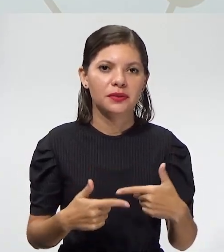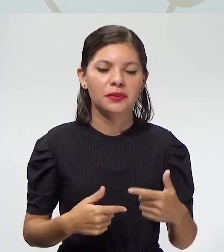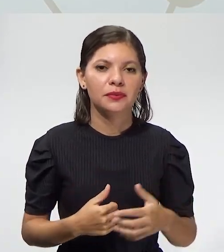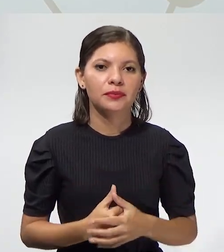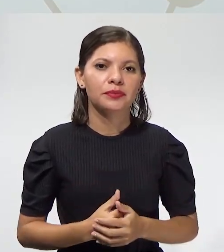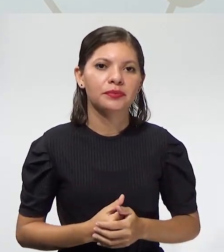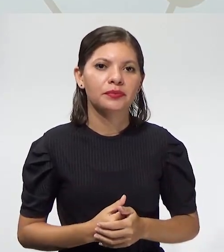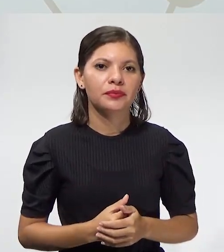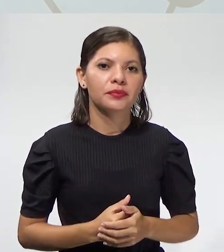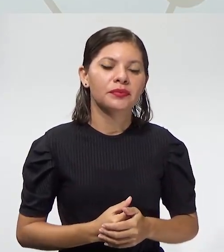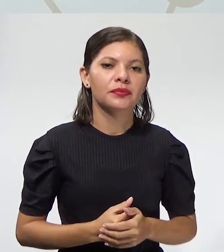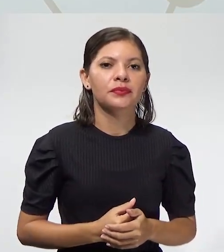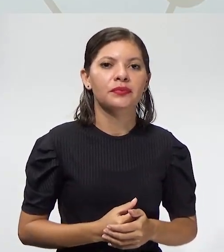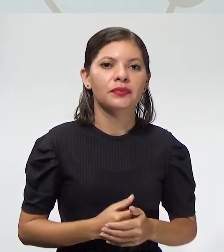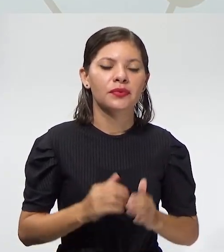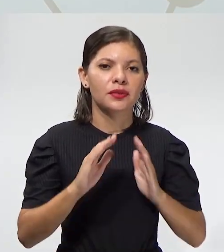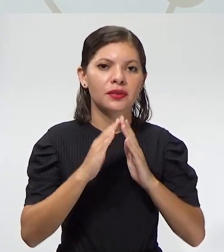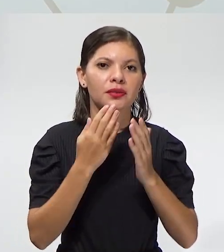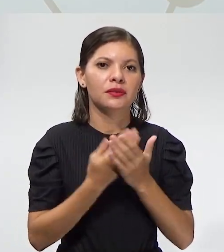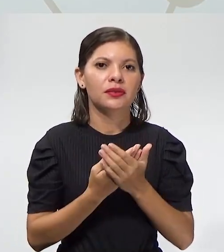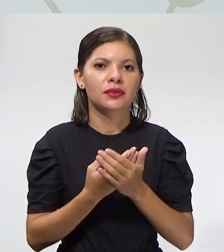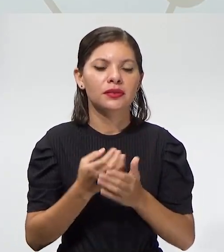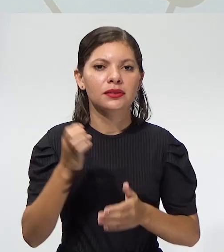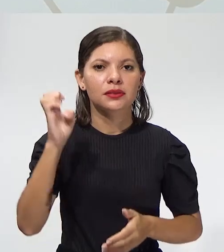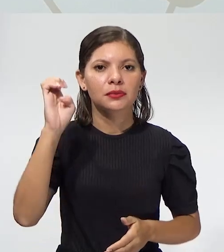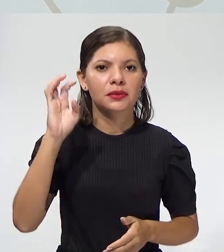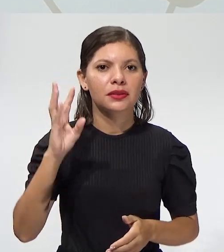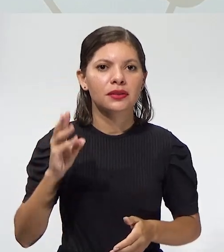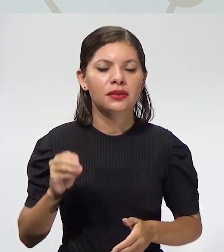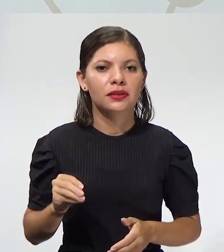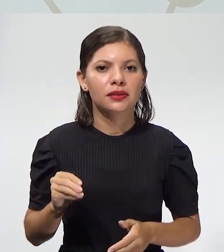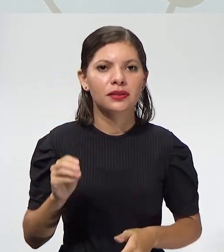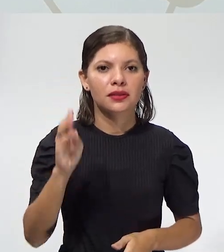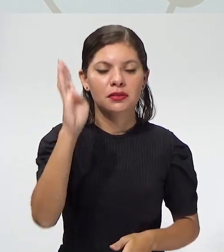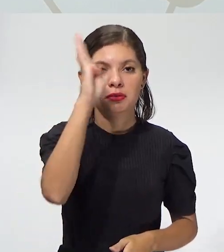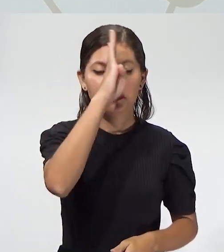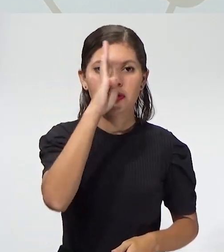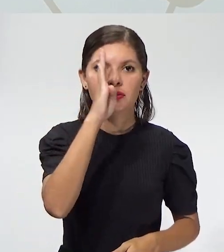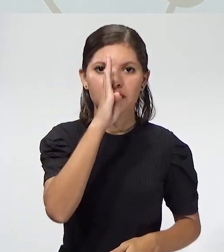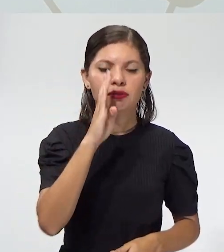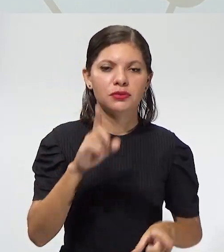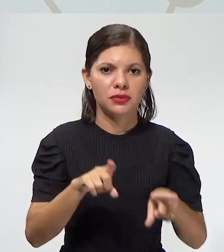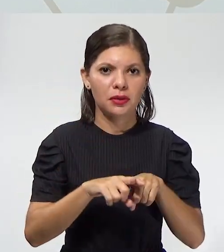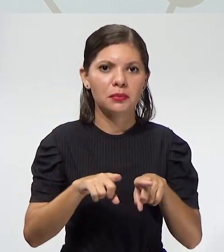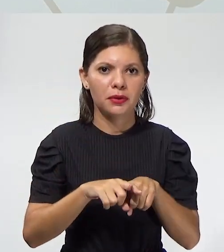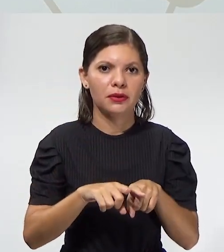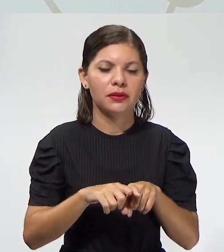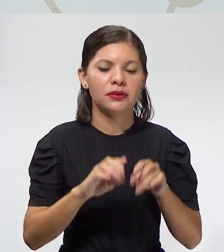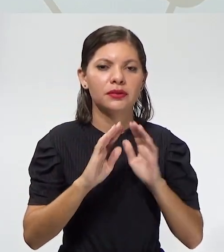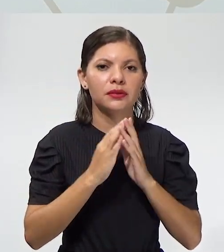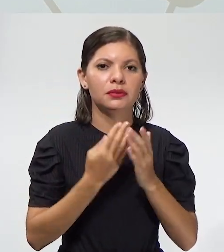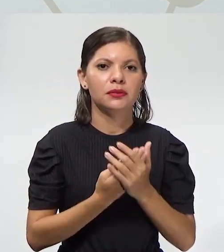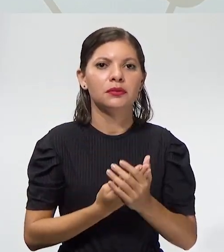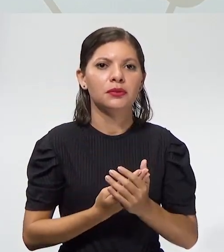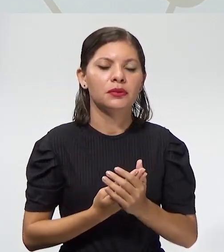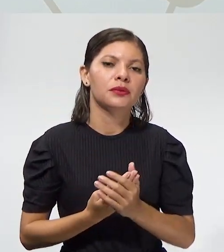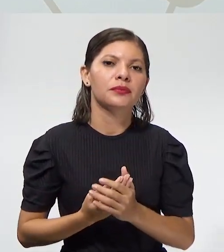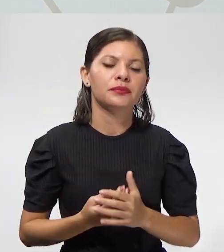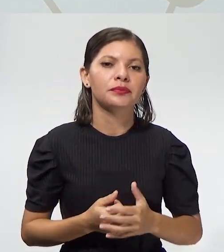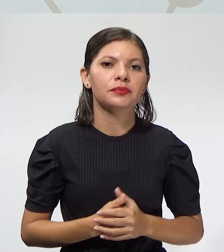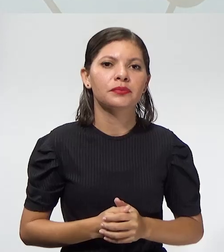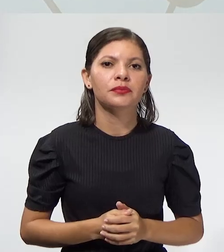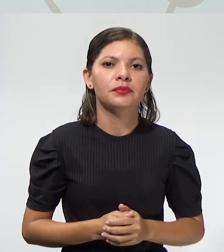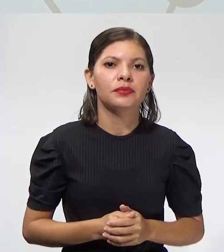isso aí a gente via muito no modelo da educação americana, que o Brasil também herdou. A nossa educação,